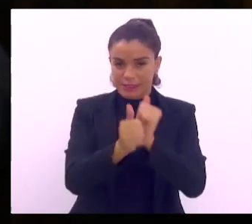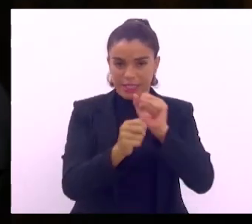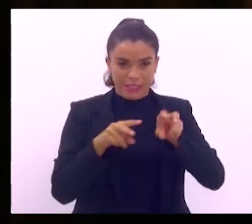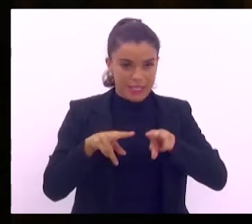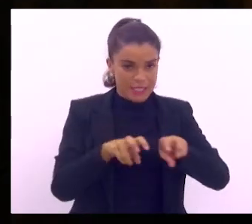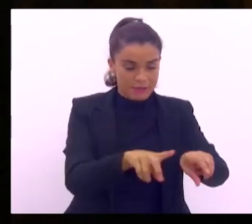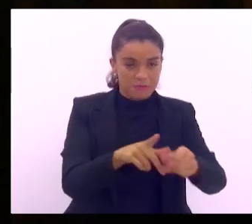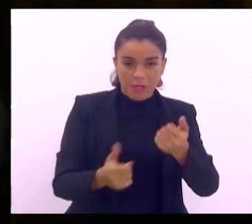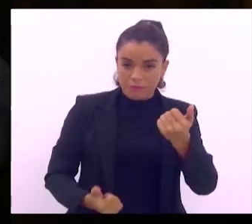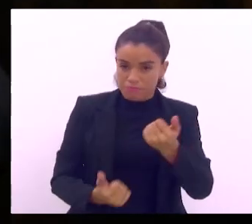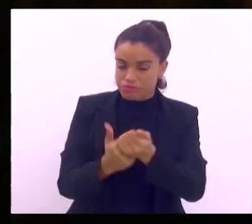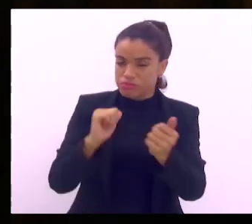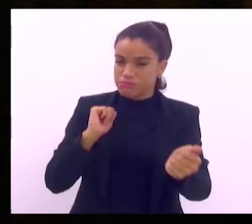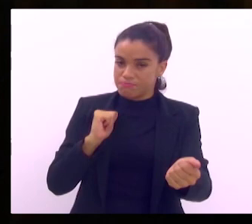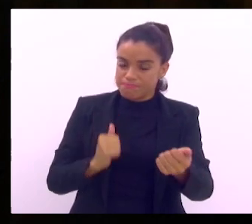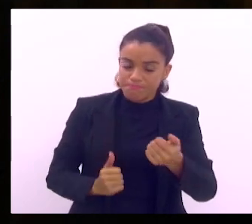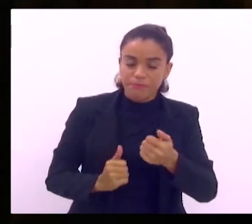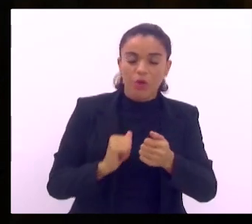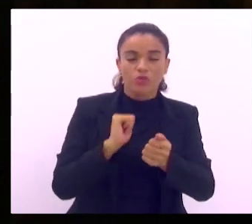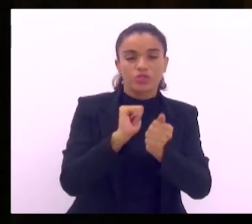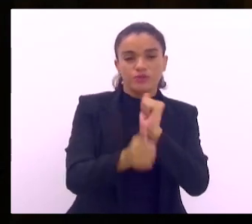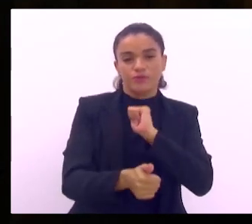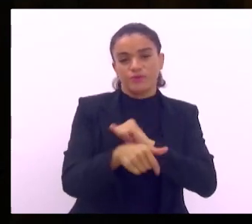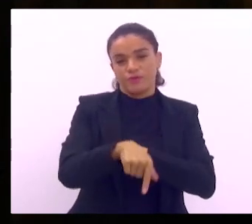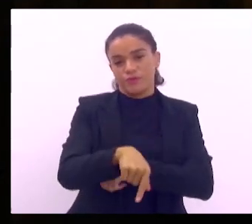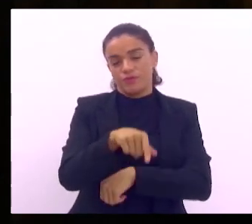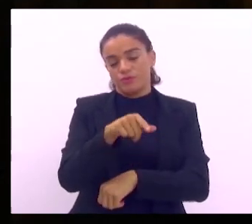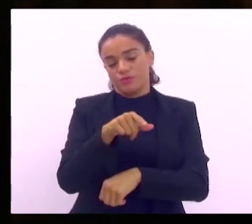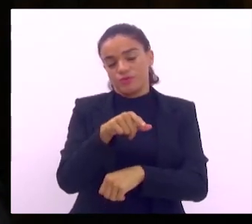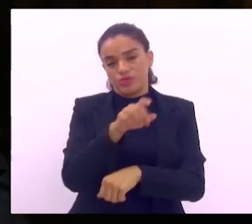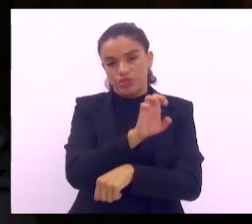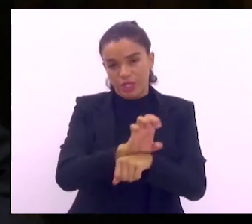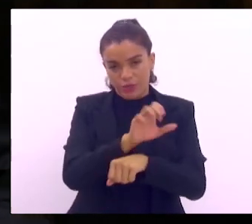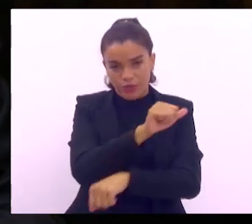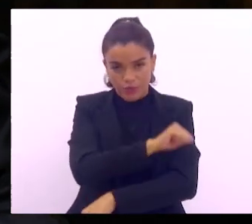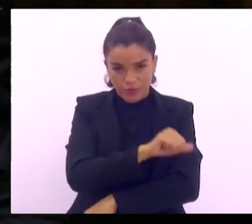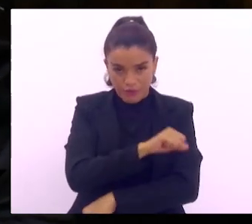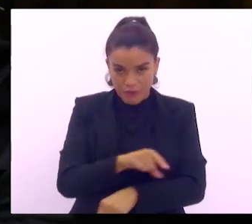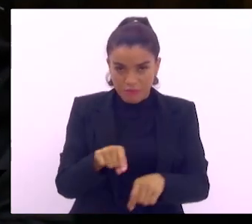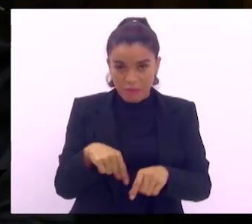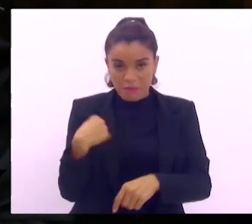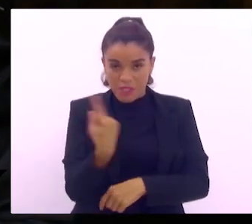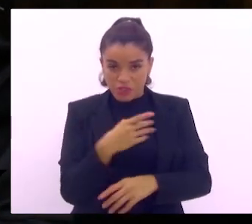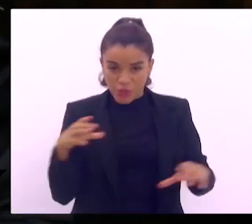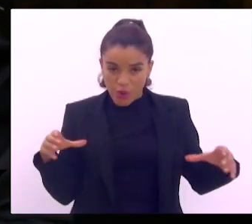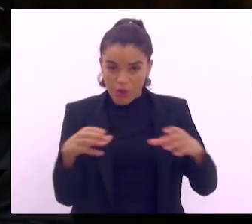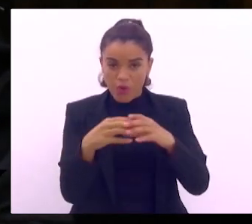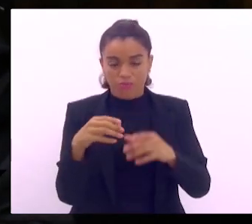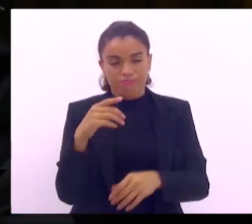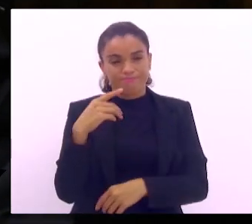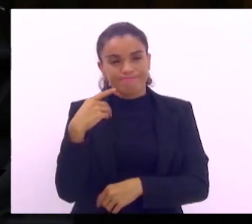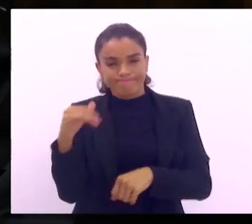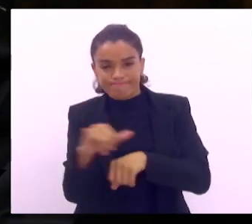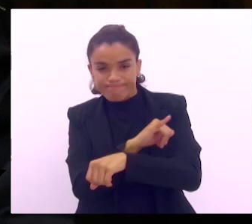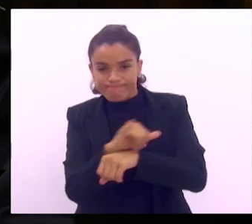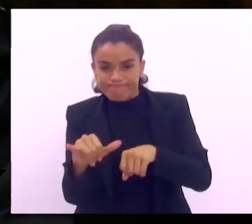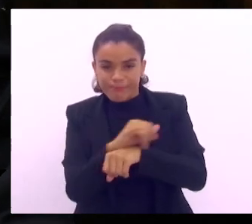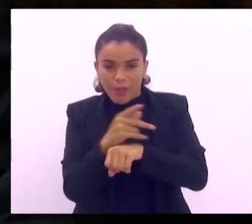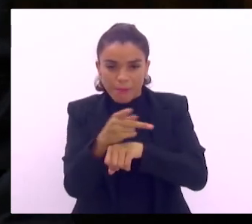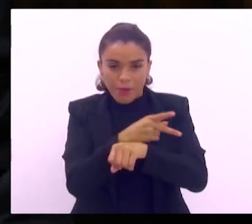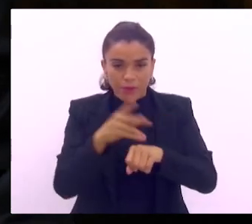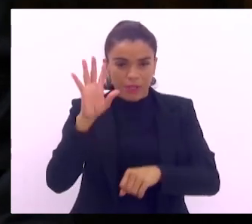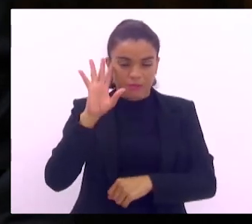para somar esforços com o governo do Estado do Rio de Janeiro, para que a gente busque soluções de forma assertiva.